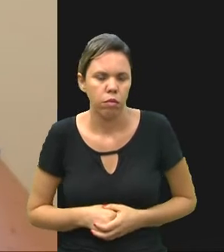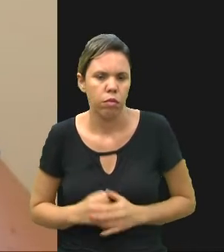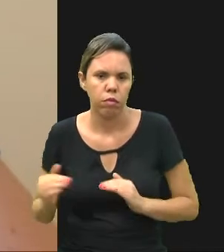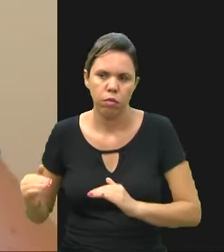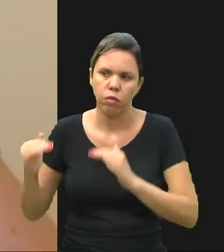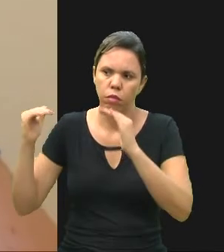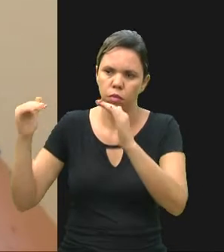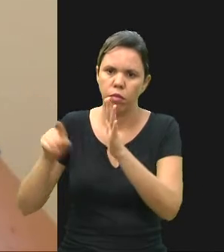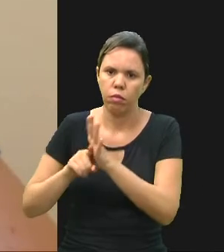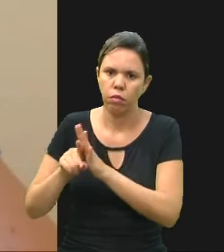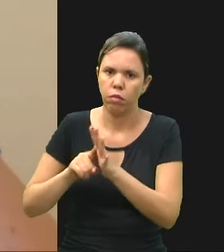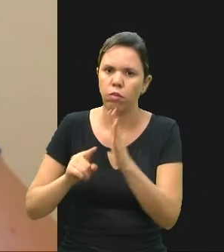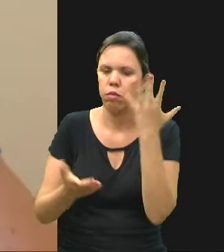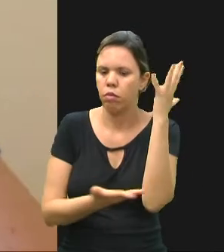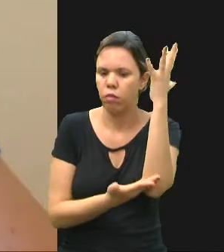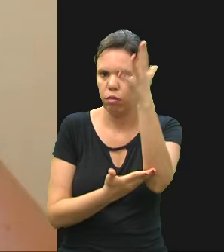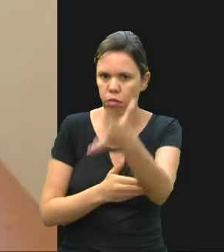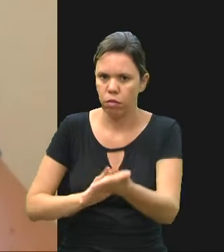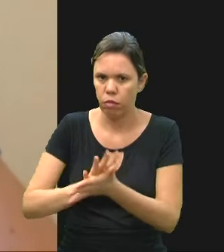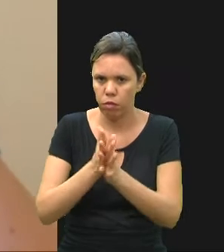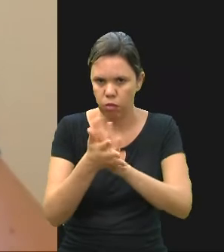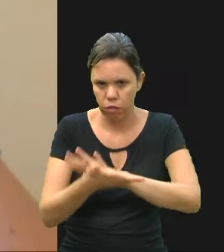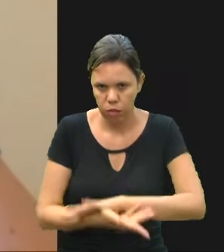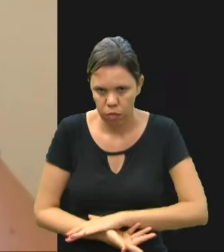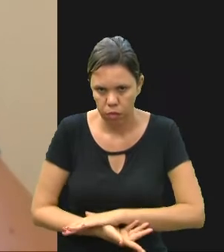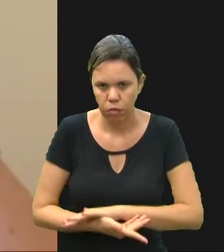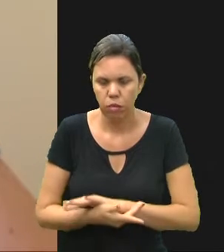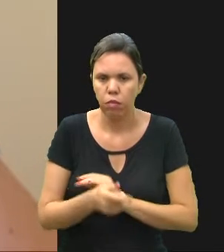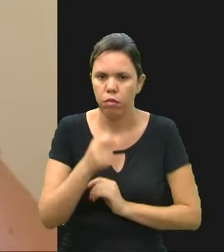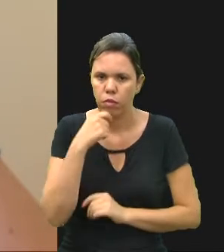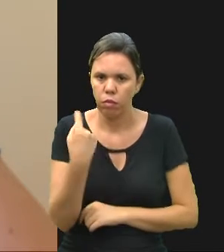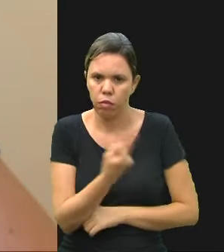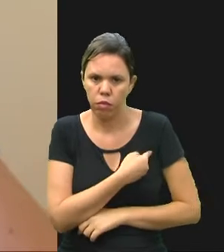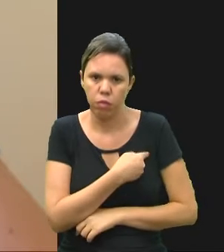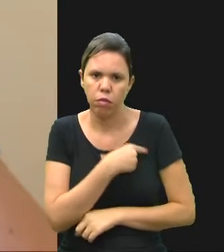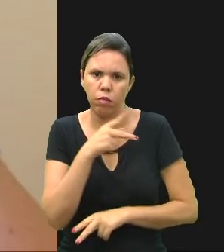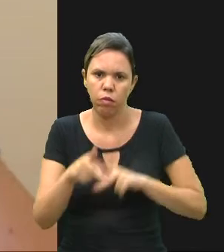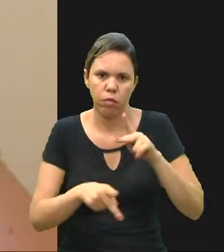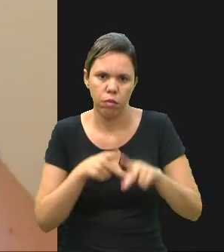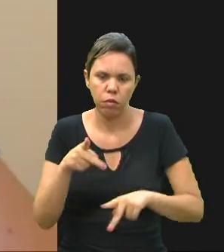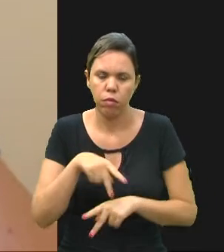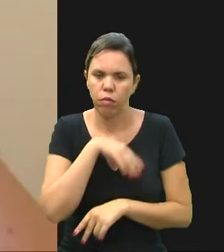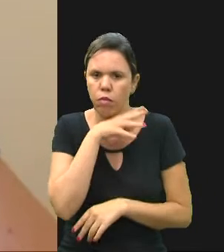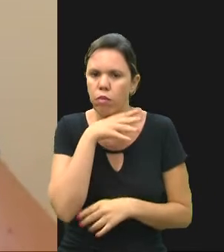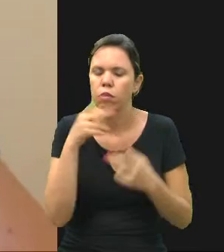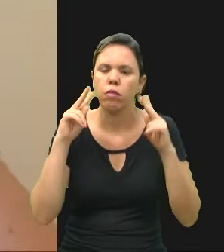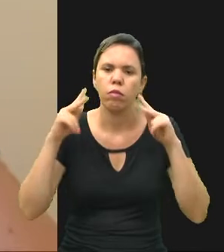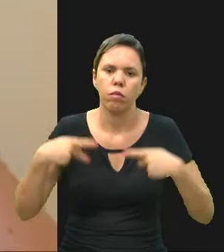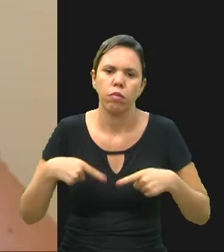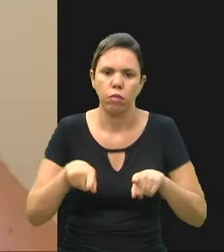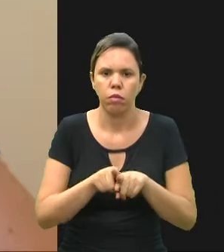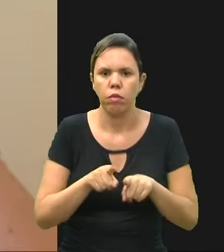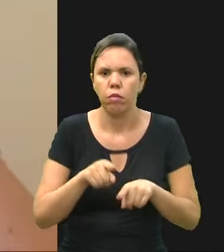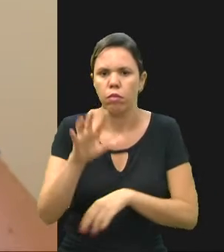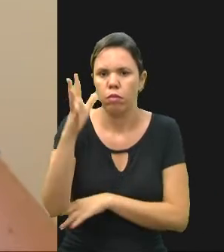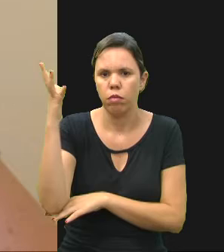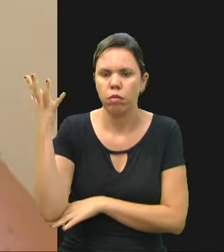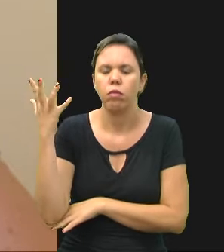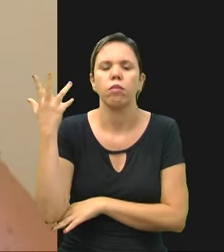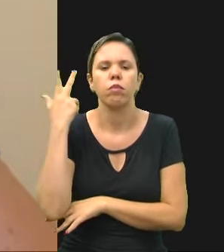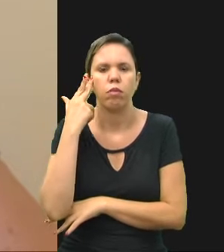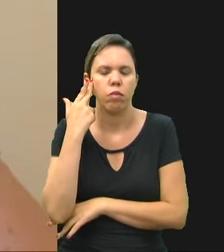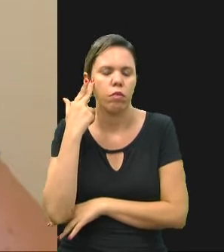nesse ranking aí de destruição do que resta para nós, né, para a população humana, em termos de